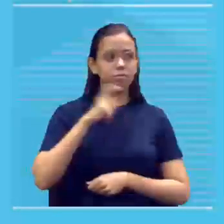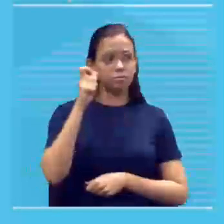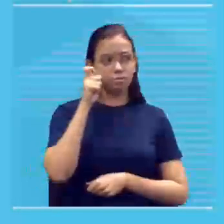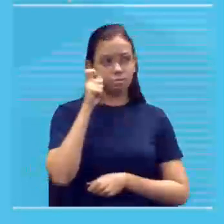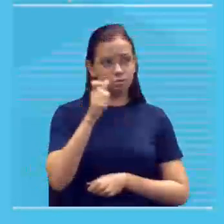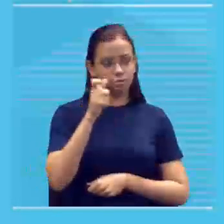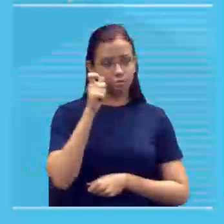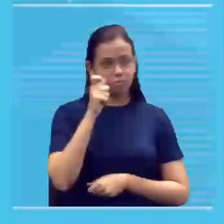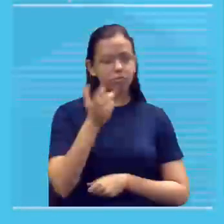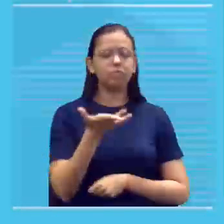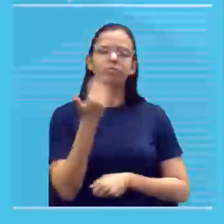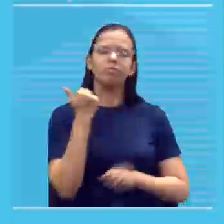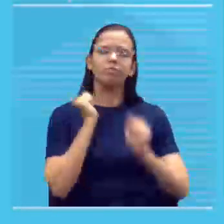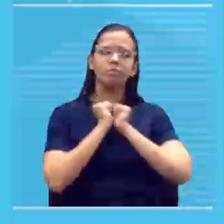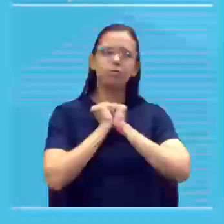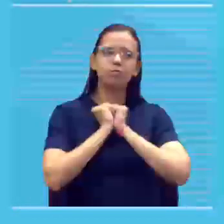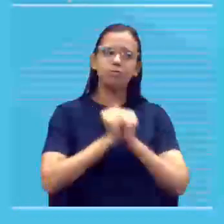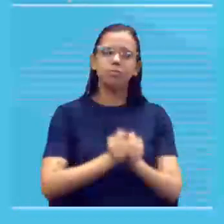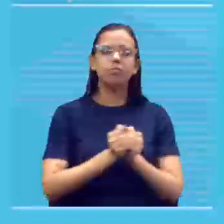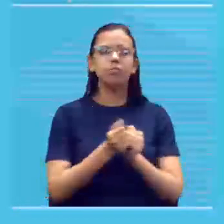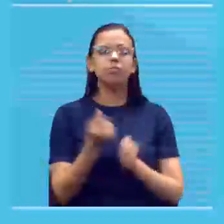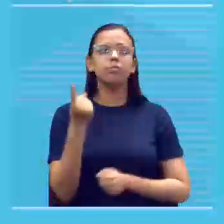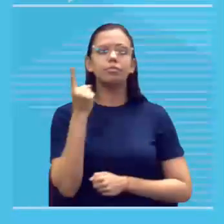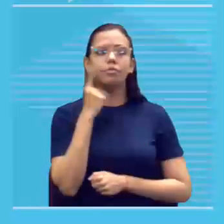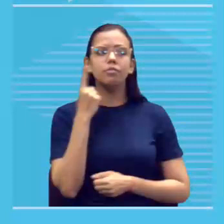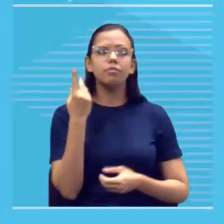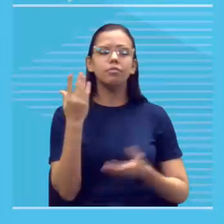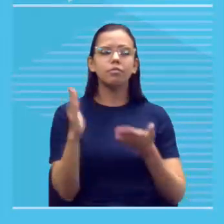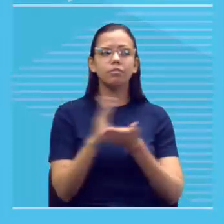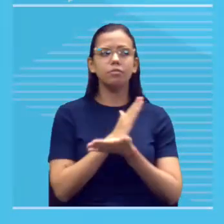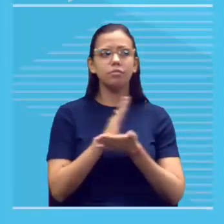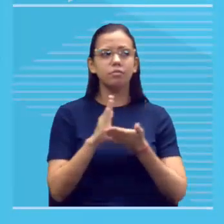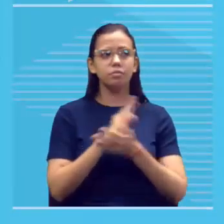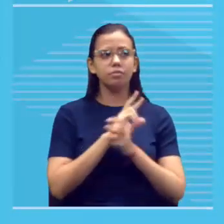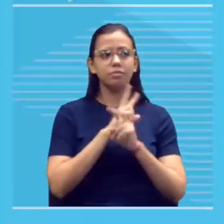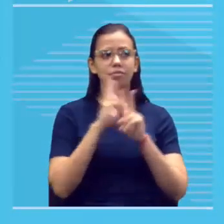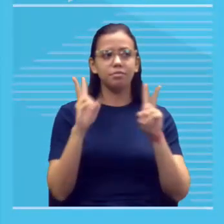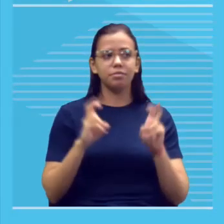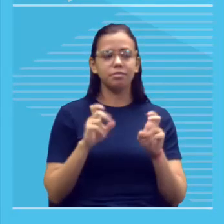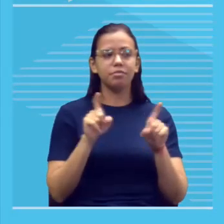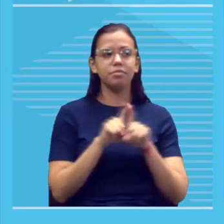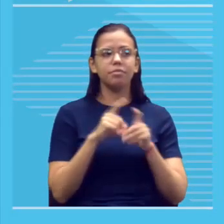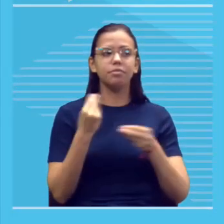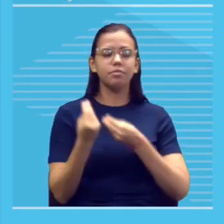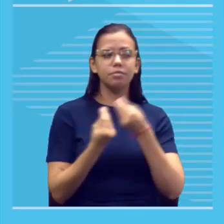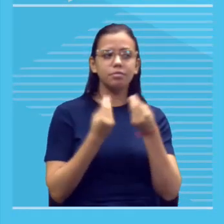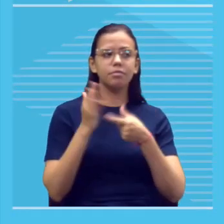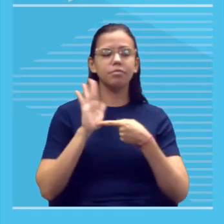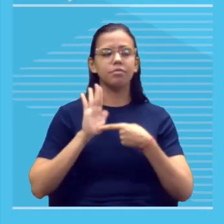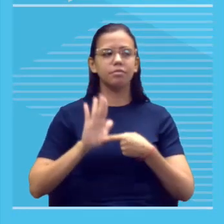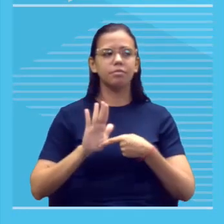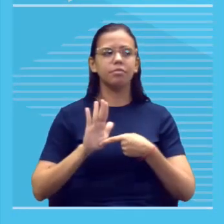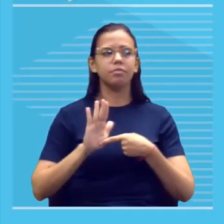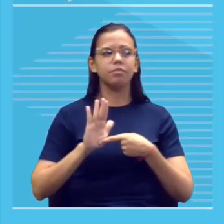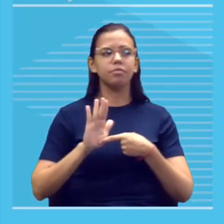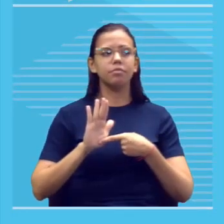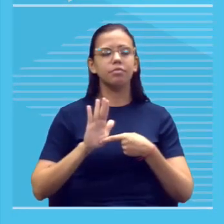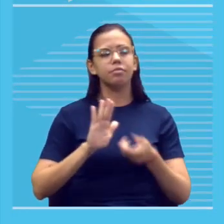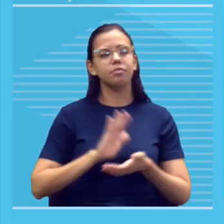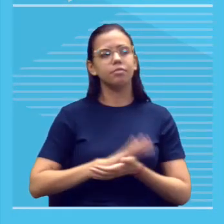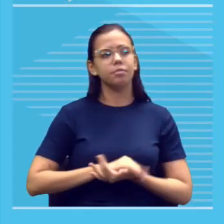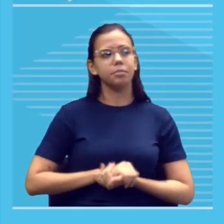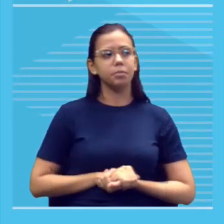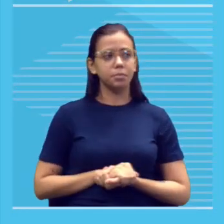vem comigo vamos ver algumas temáticas e como elas foram abordadas pelo Espírito bom